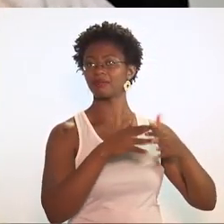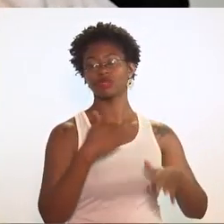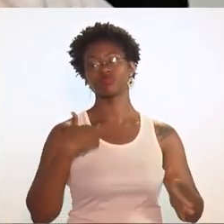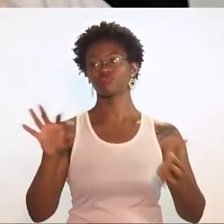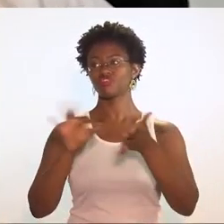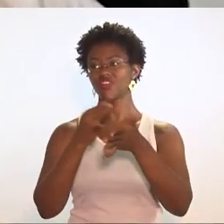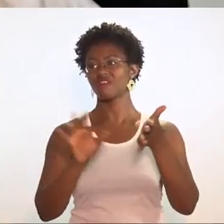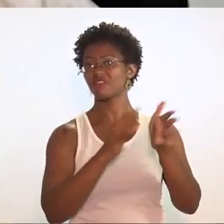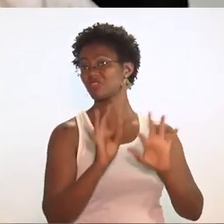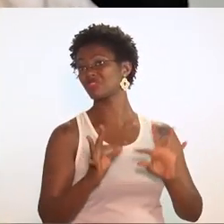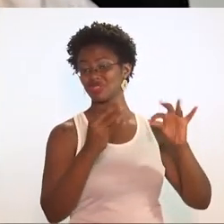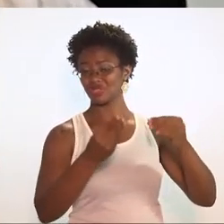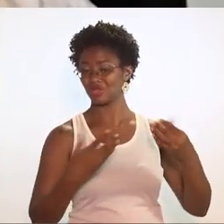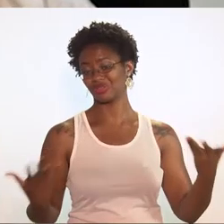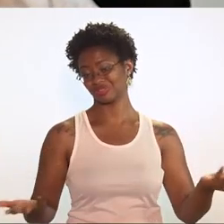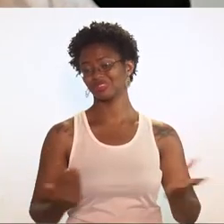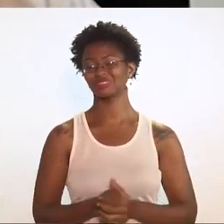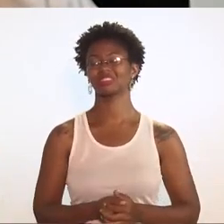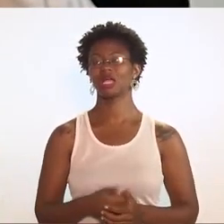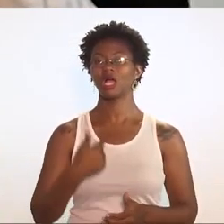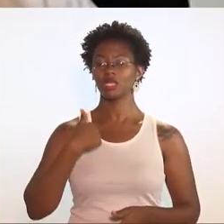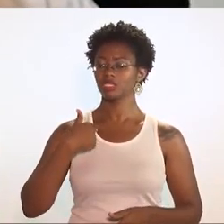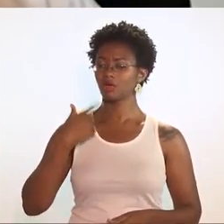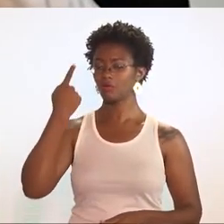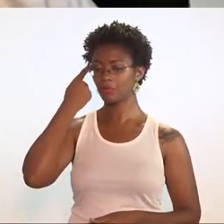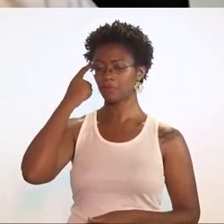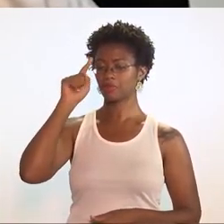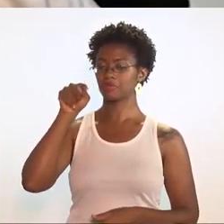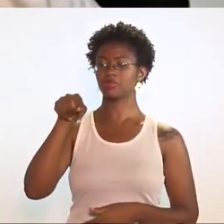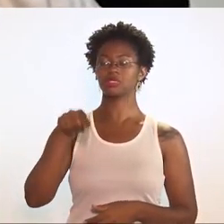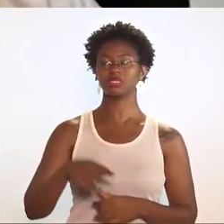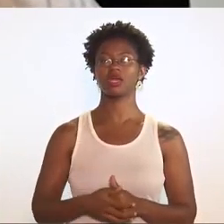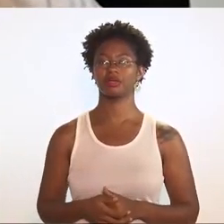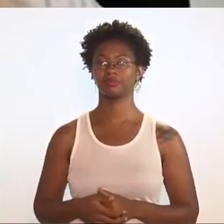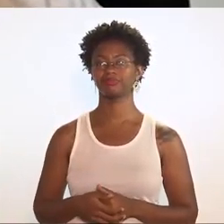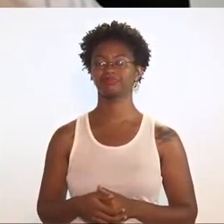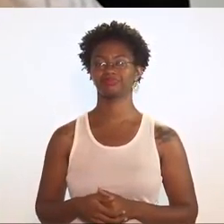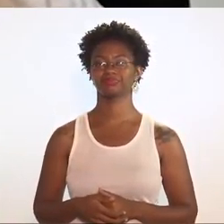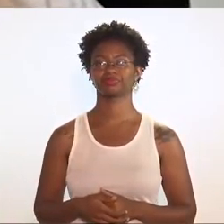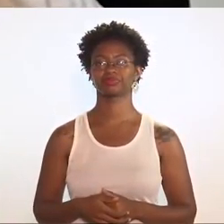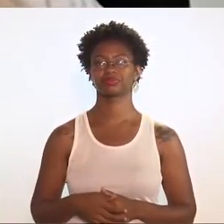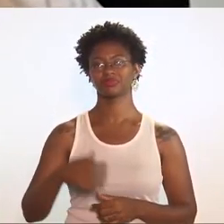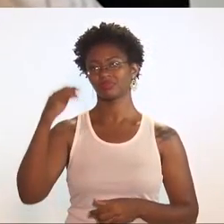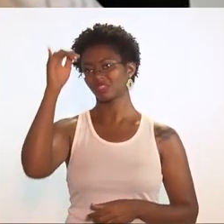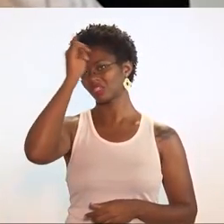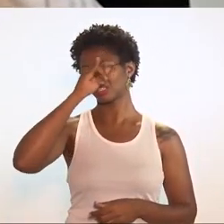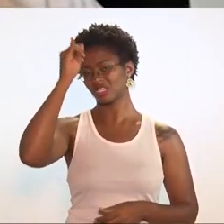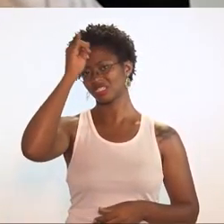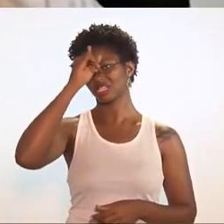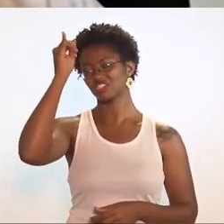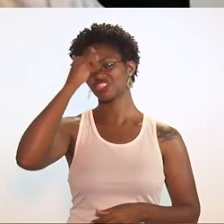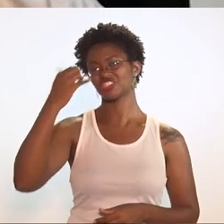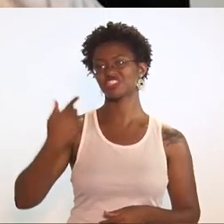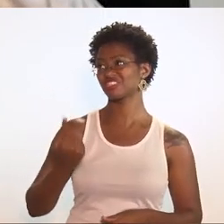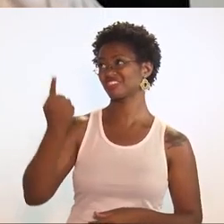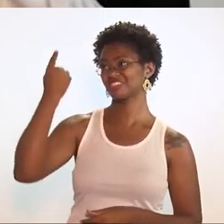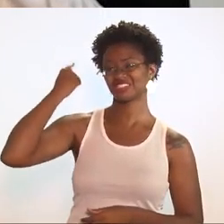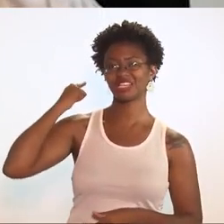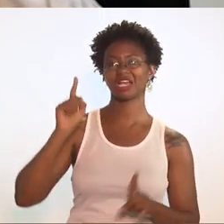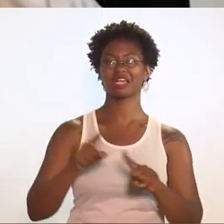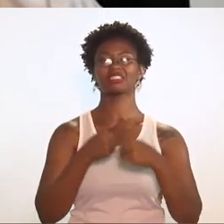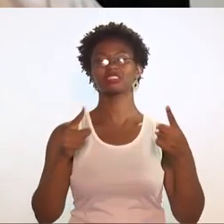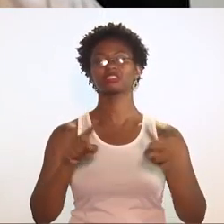a arte, né? E aí, quando abriram-se esses editais, foi uma correria, como sempre, aquela correria, e aí, meu Deus,